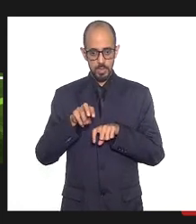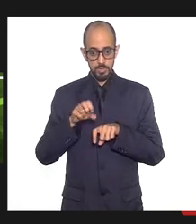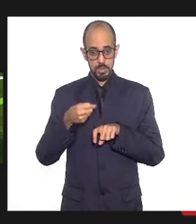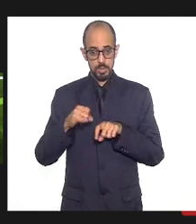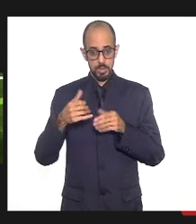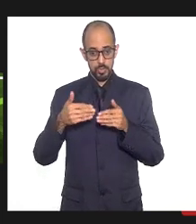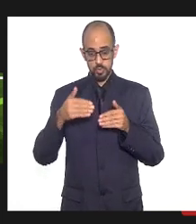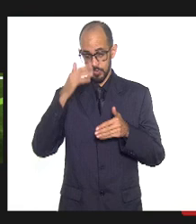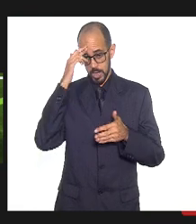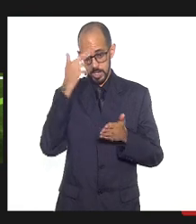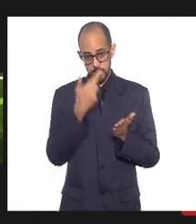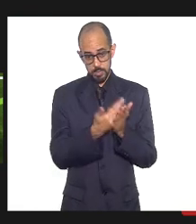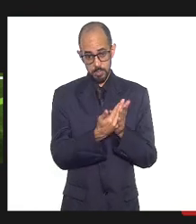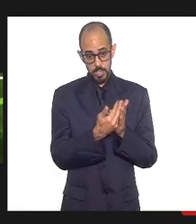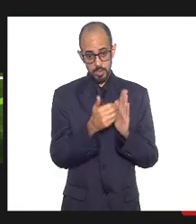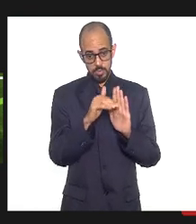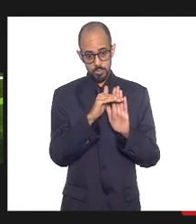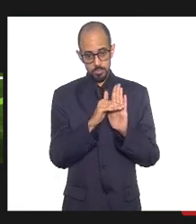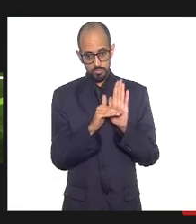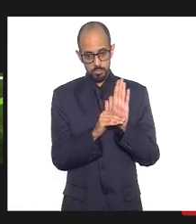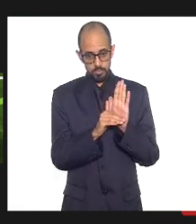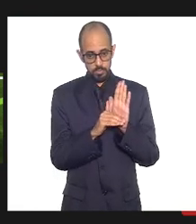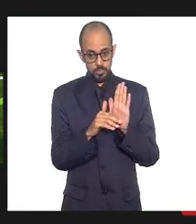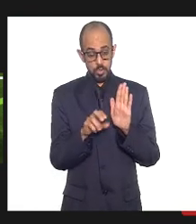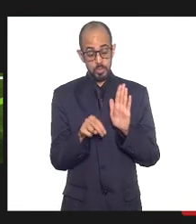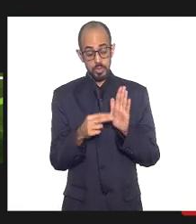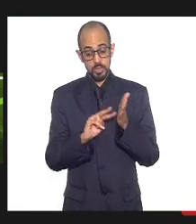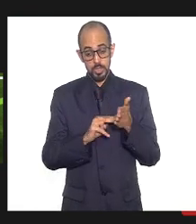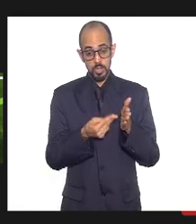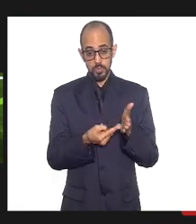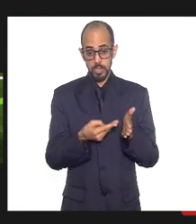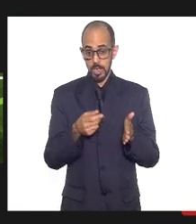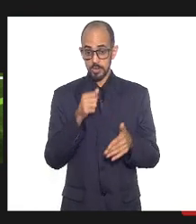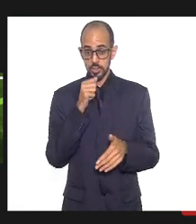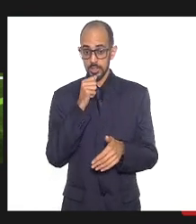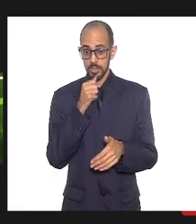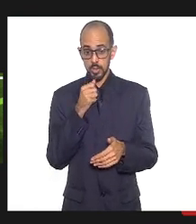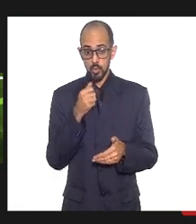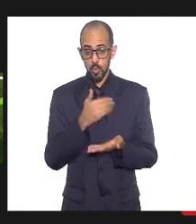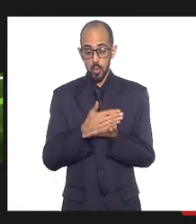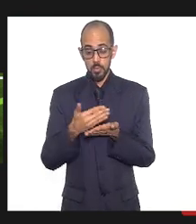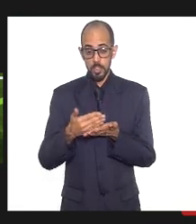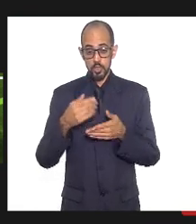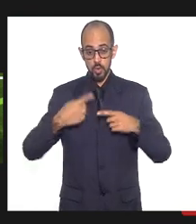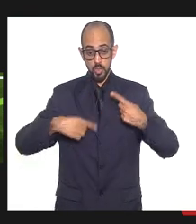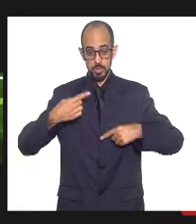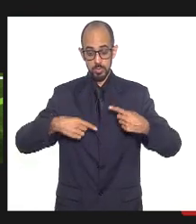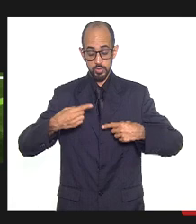finalidades. Então, assim, a gente nem começou ainda a executar uma política, a gente já está fazendo a previsão